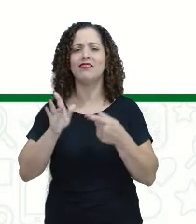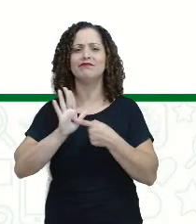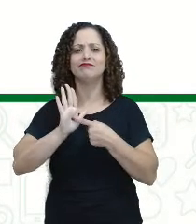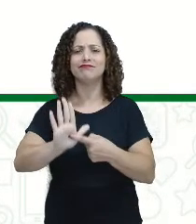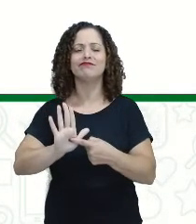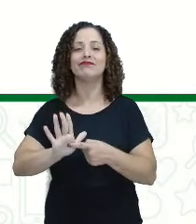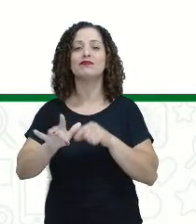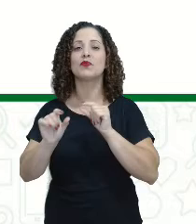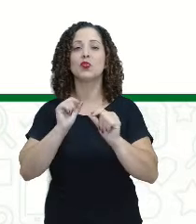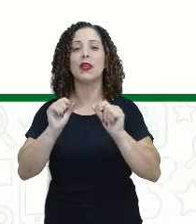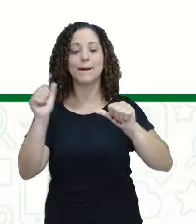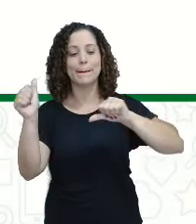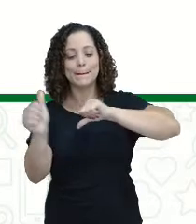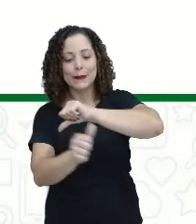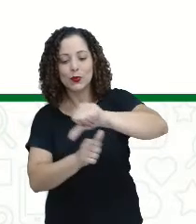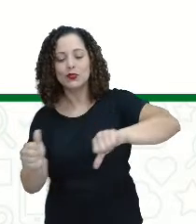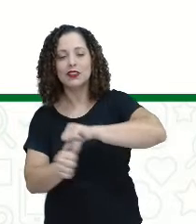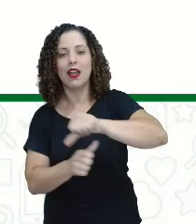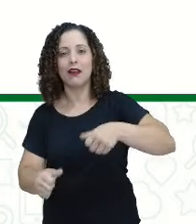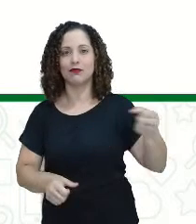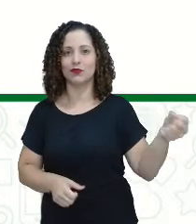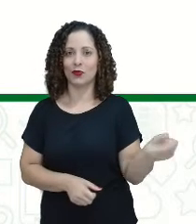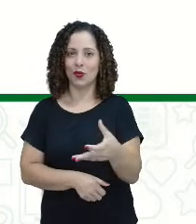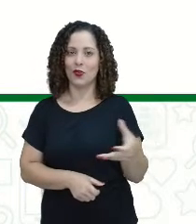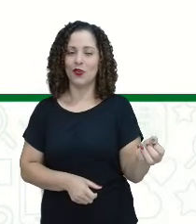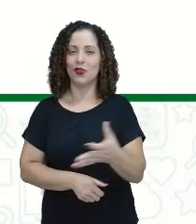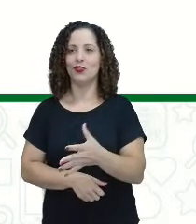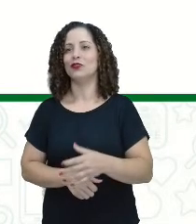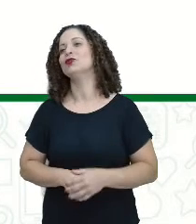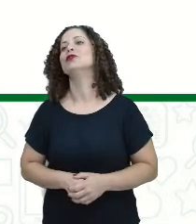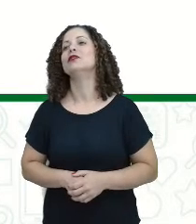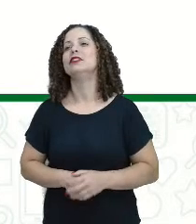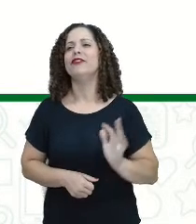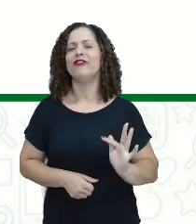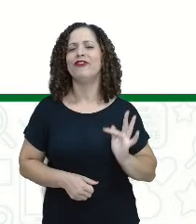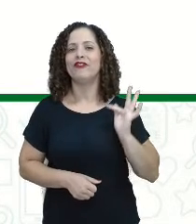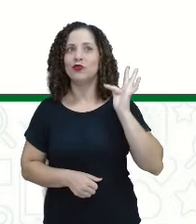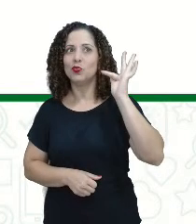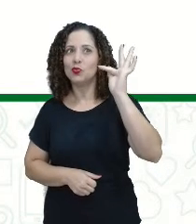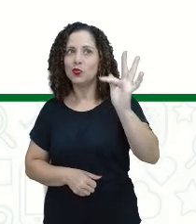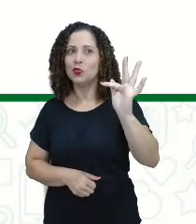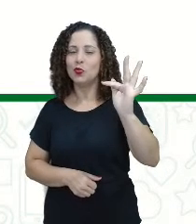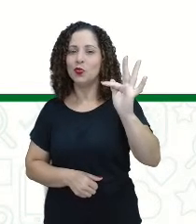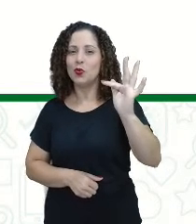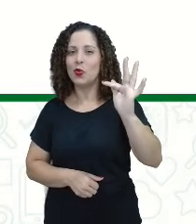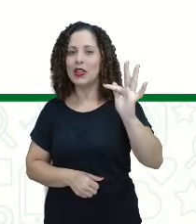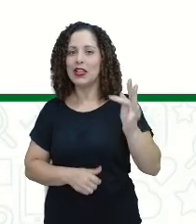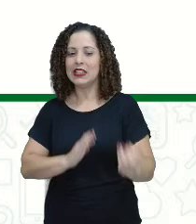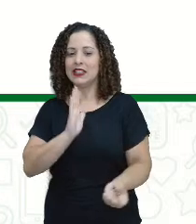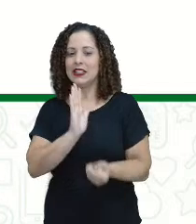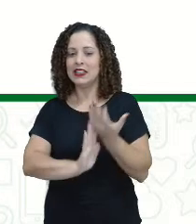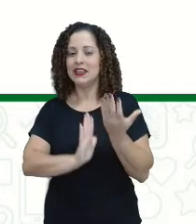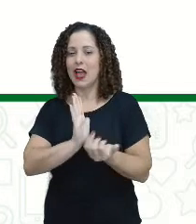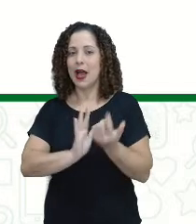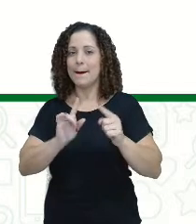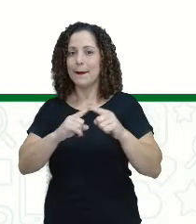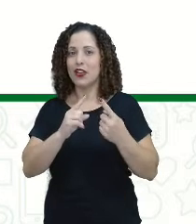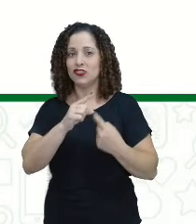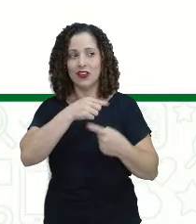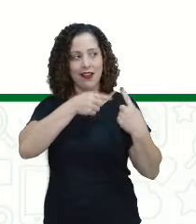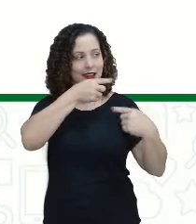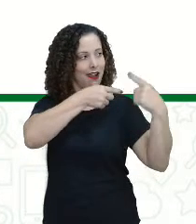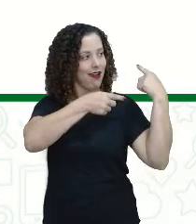sobre mudanças. Que todo amanhã se cria no ontem através de um hoje. Ou